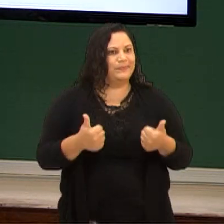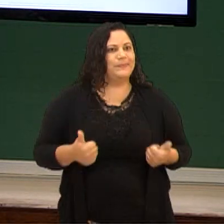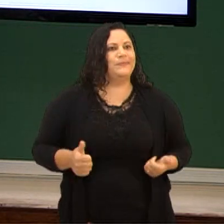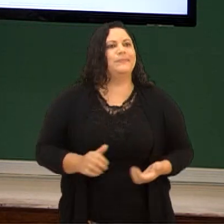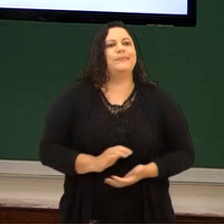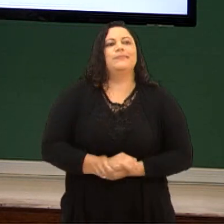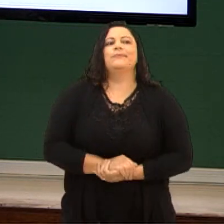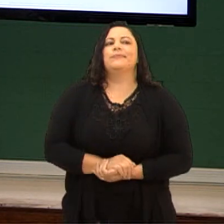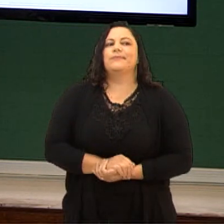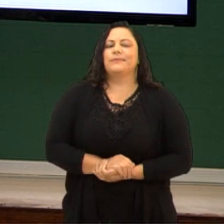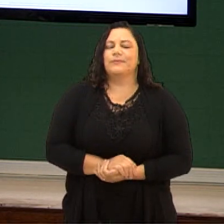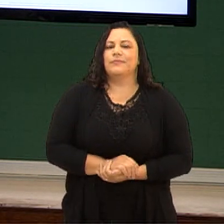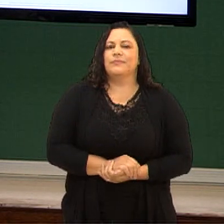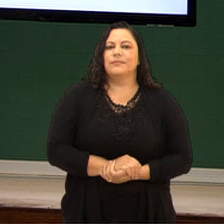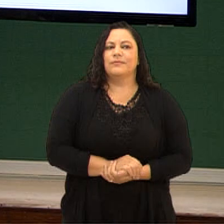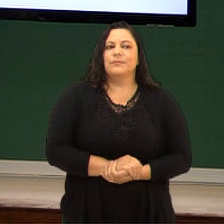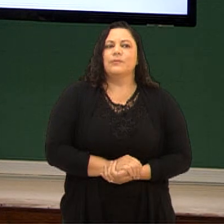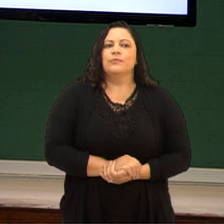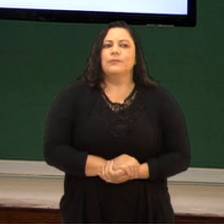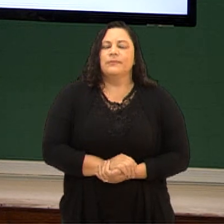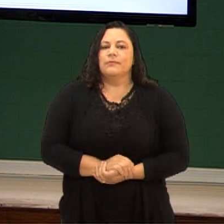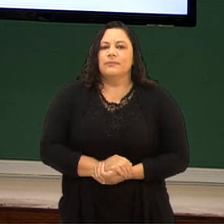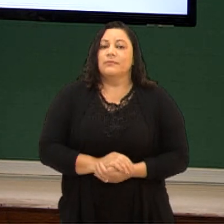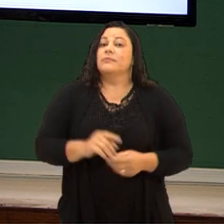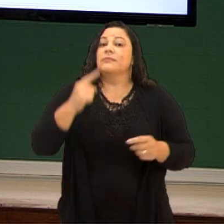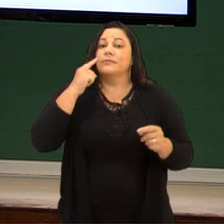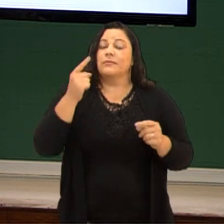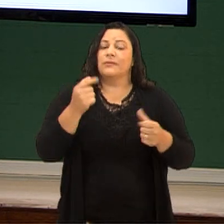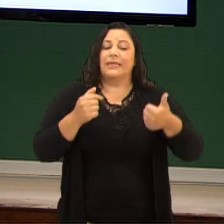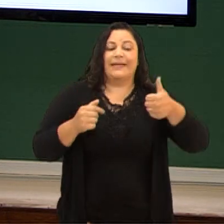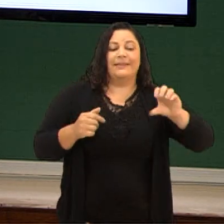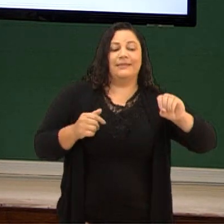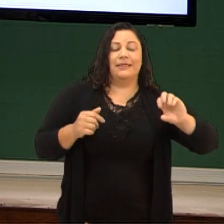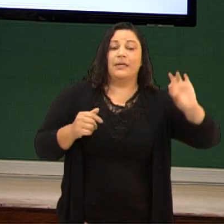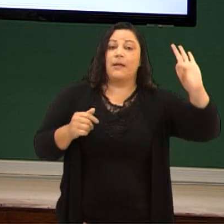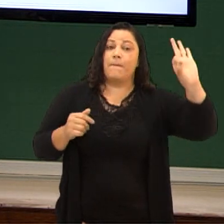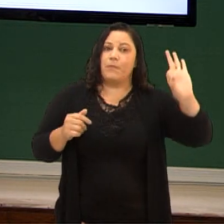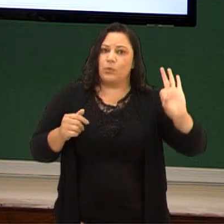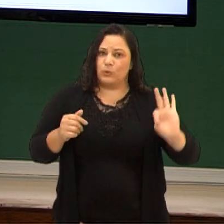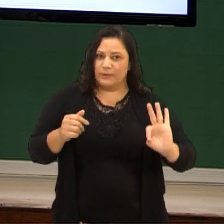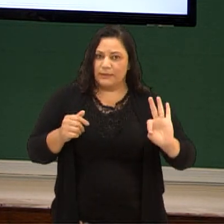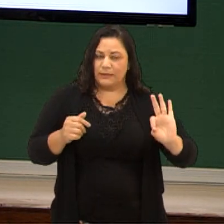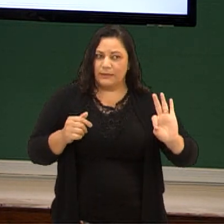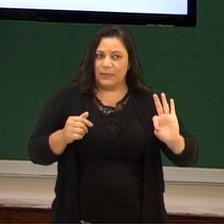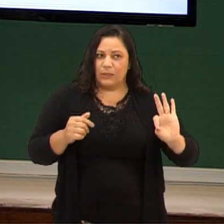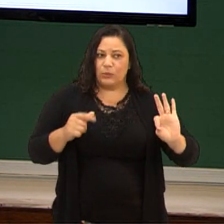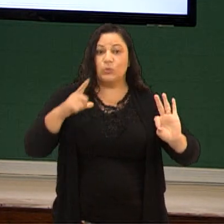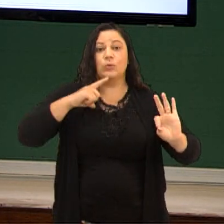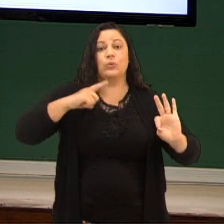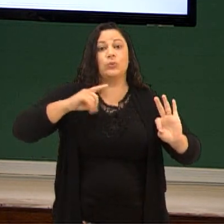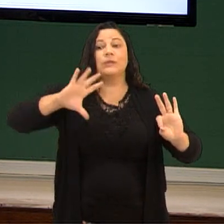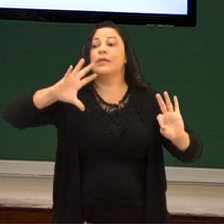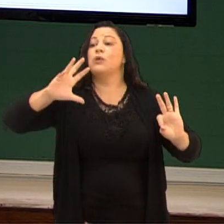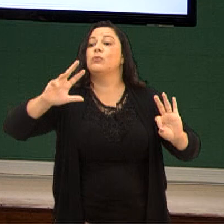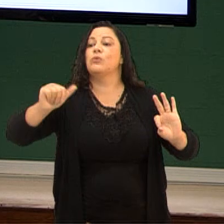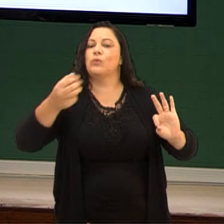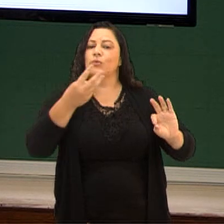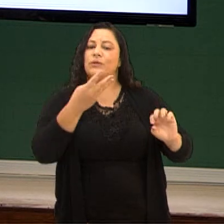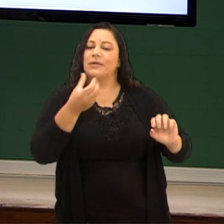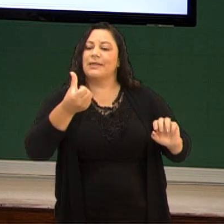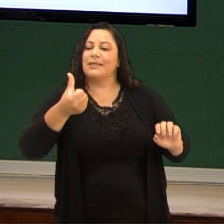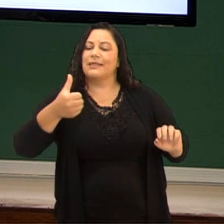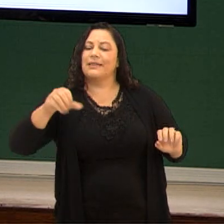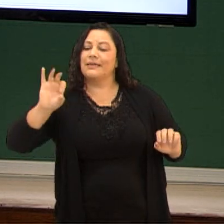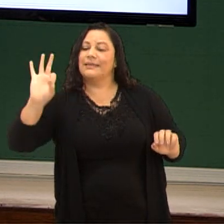E aqui a professora traz para vocês que essa relação de 100% é quando eu tenho todo o meu círculo. Eu tenho o